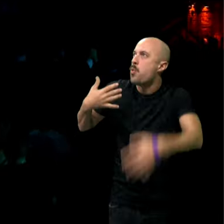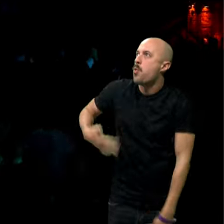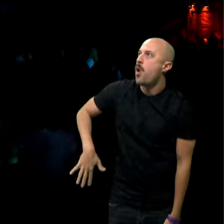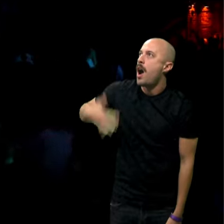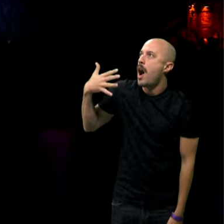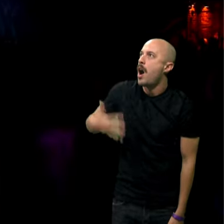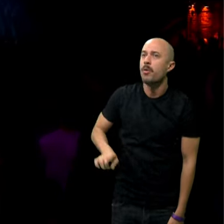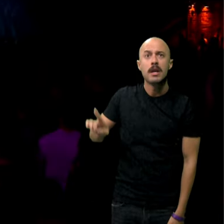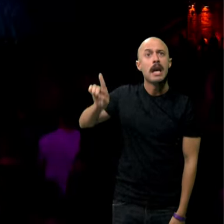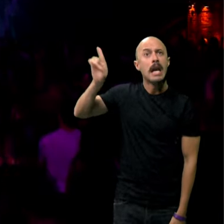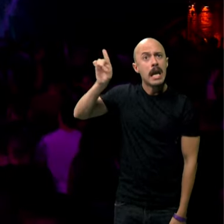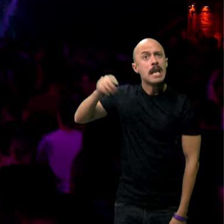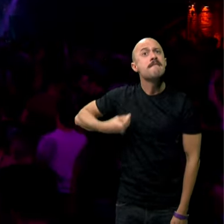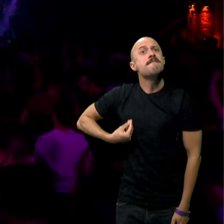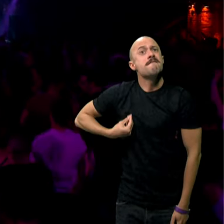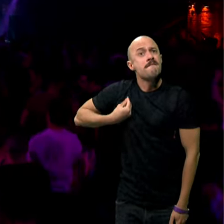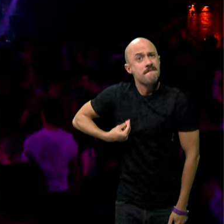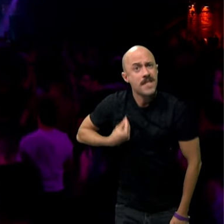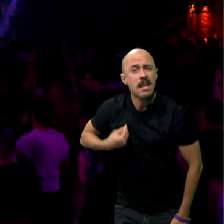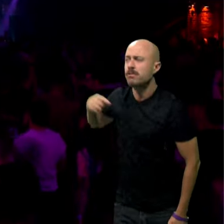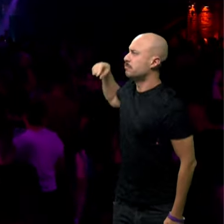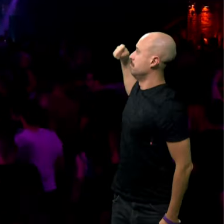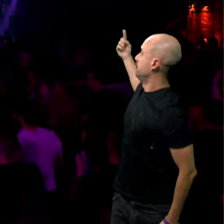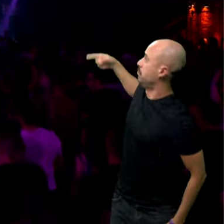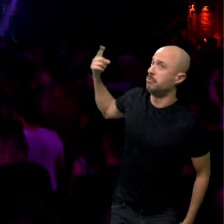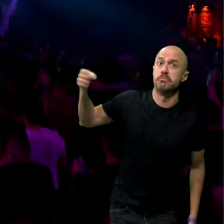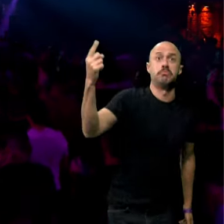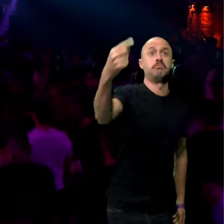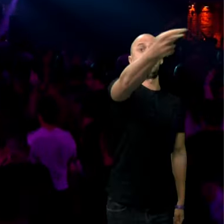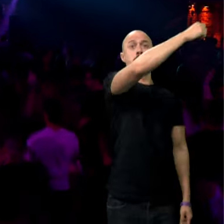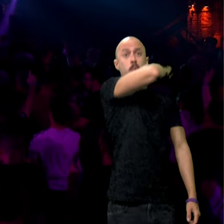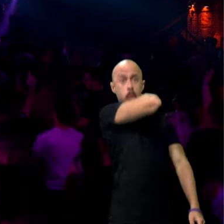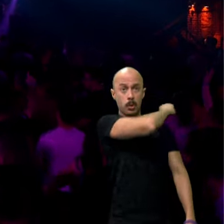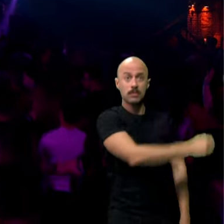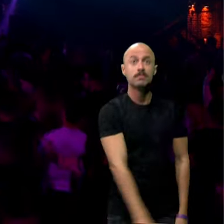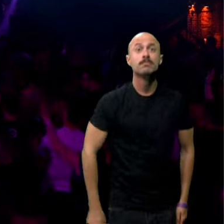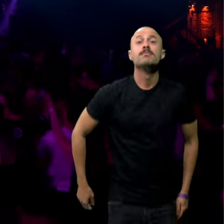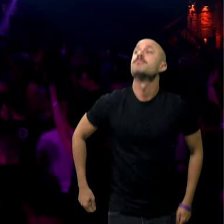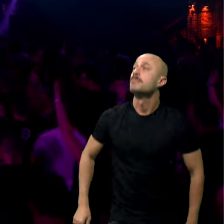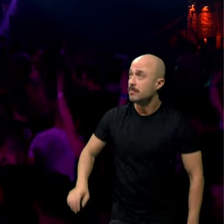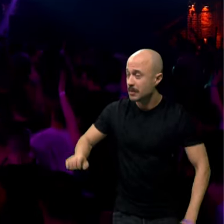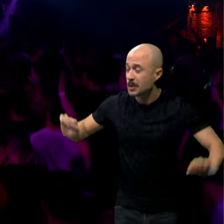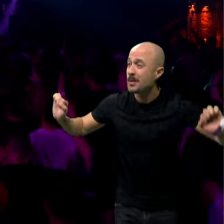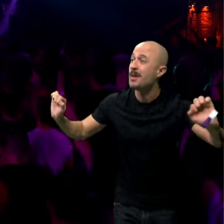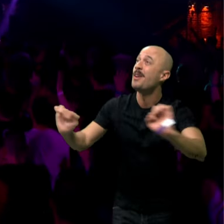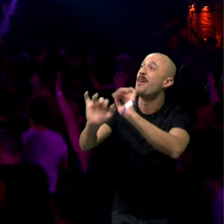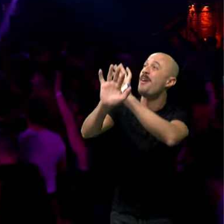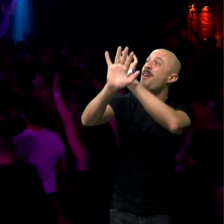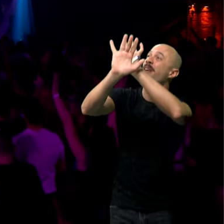ao que vive para sempre, sempre. Seja